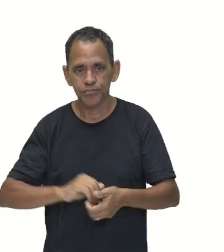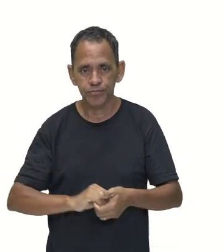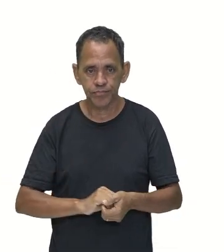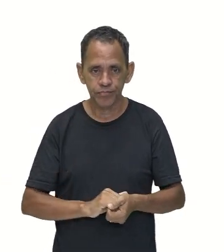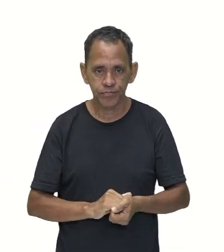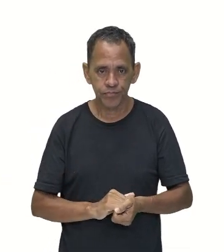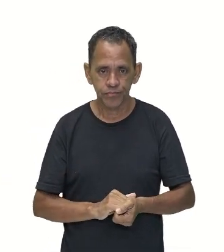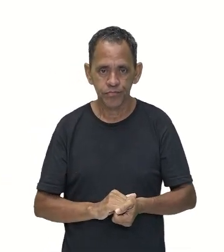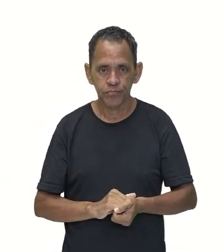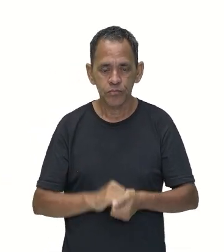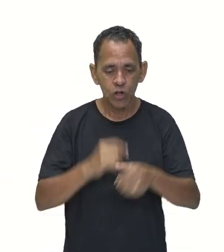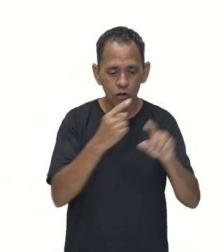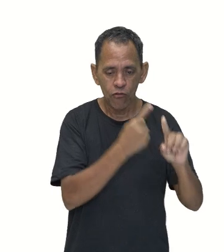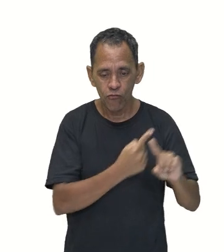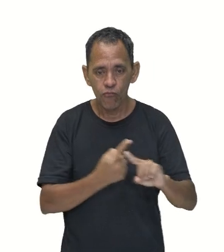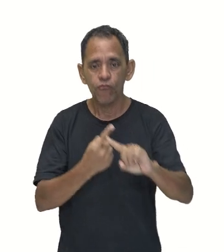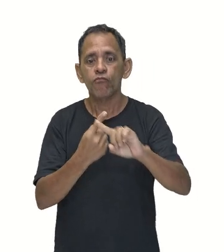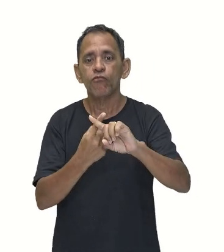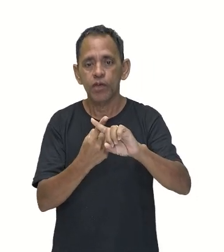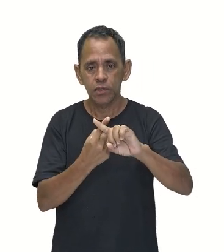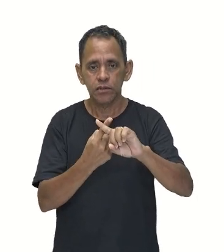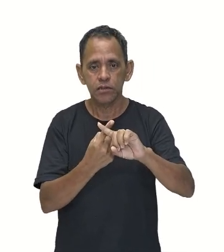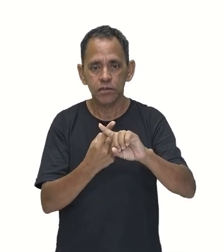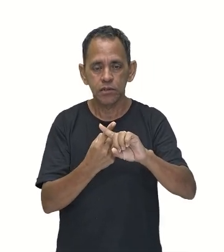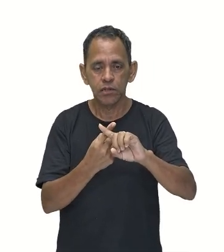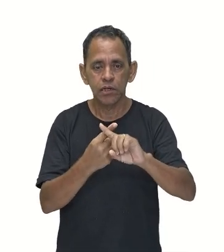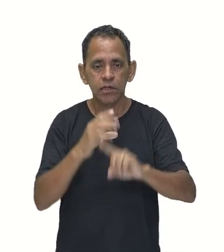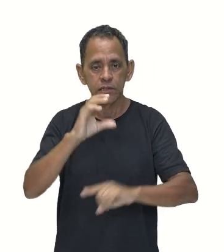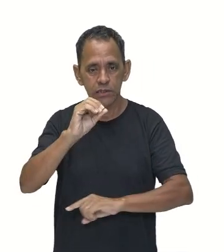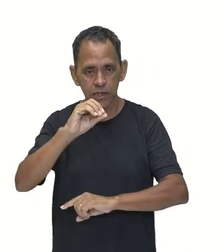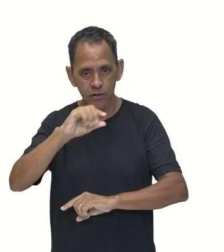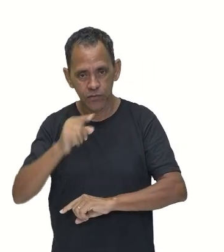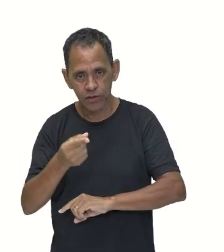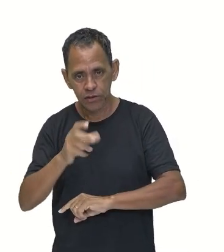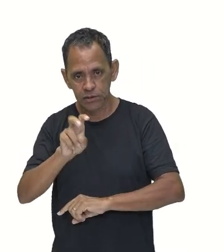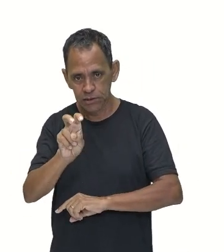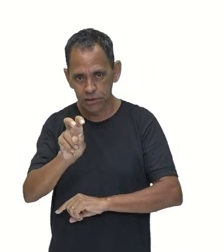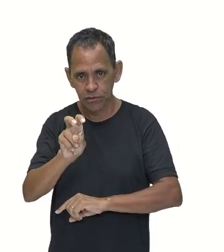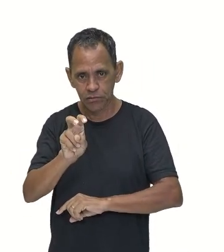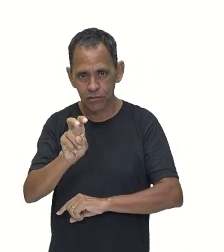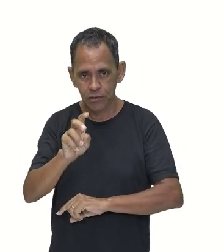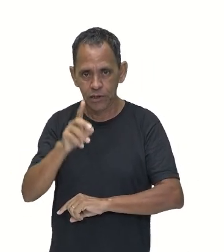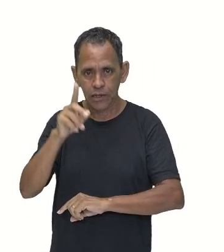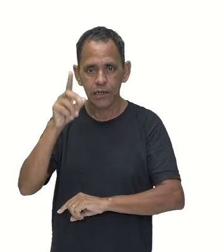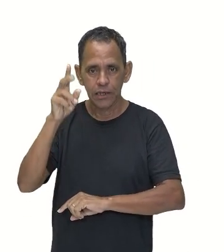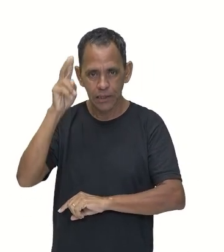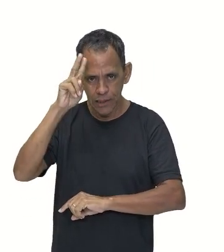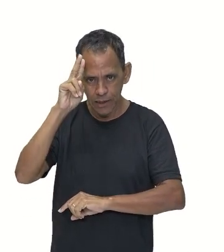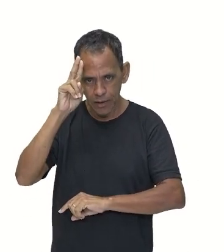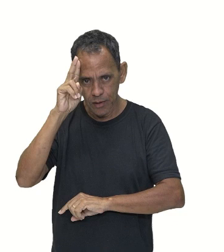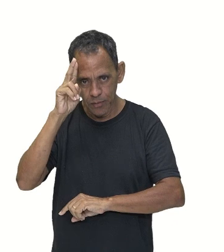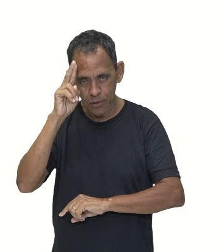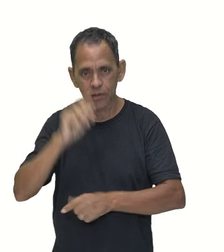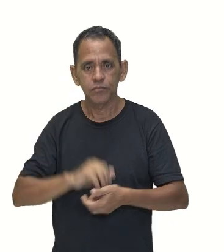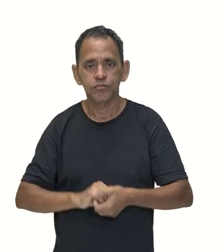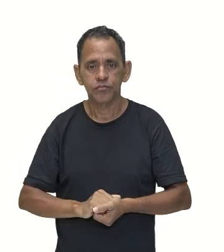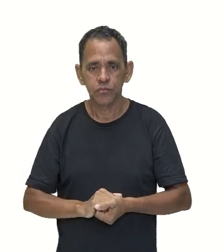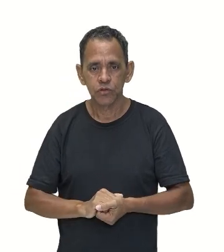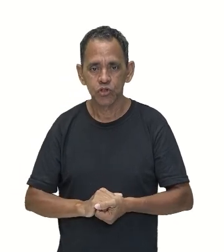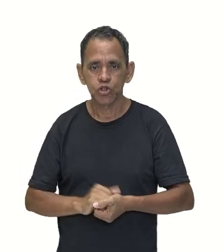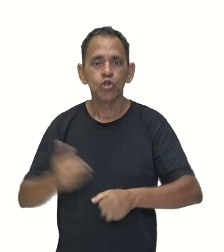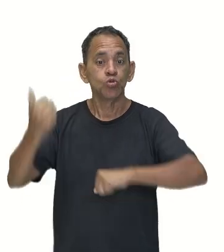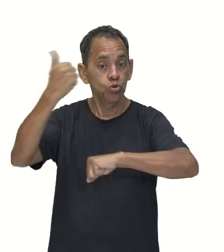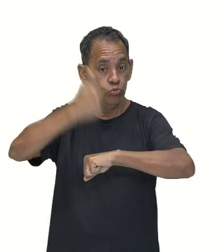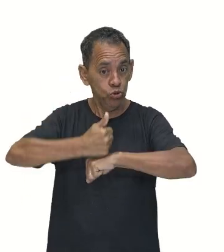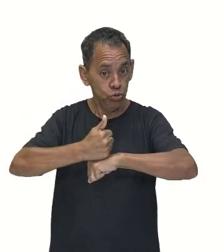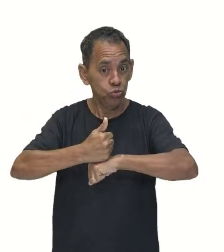Multiplicado pelo cosseno de 60, e o cosseno de 60 vale 0,5. Quando você